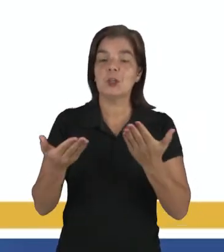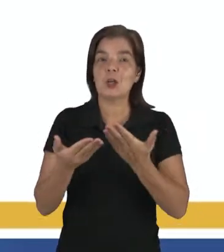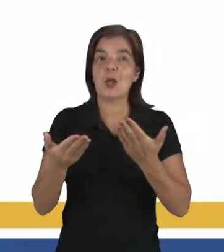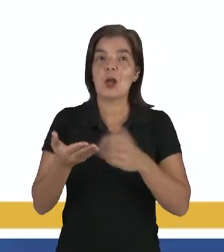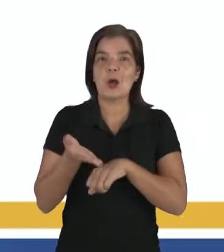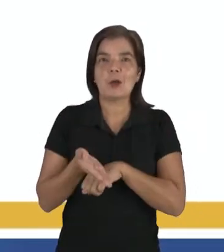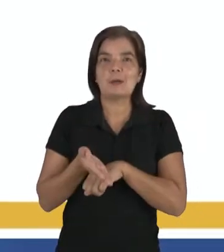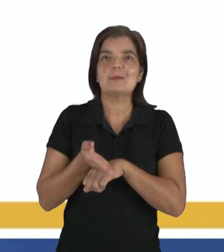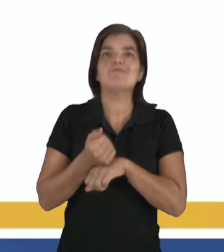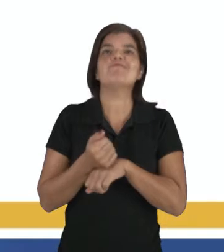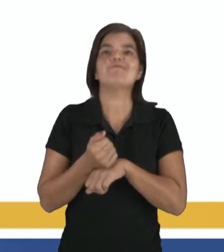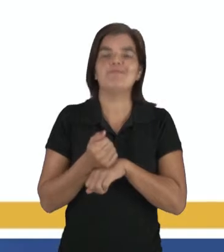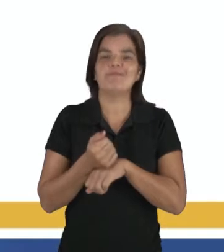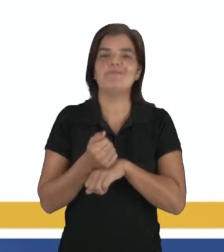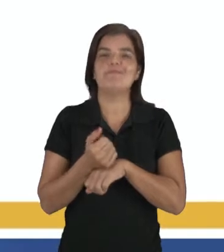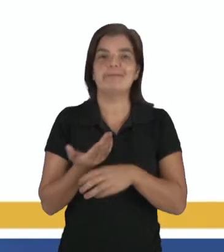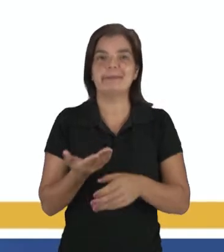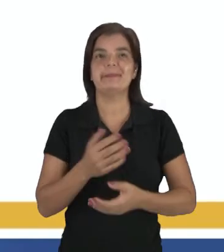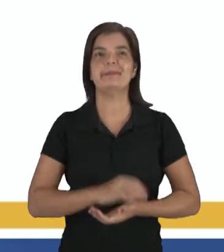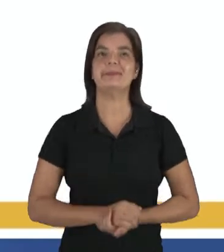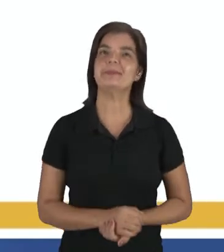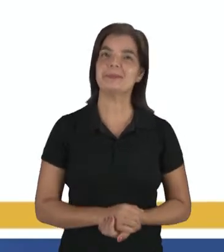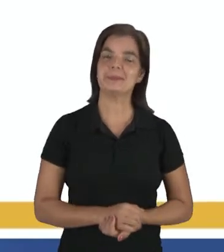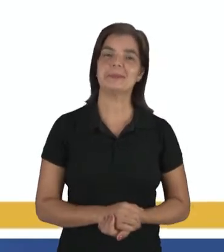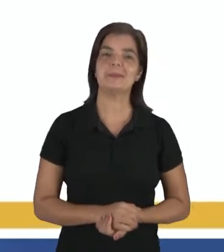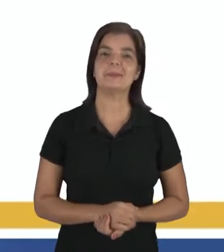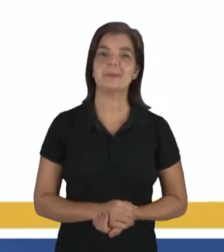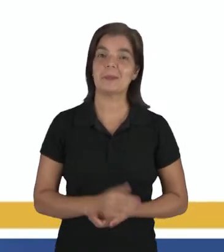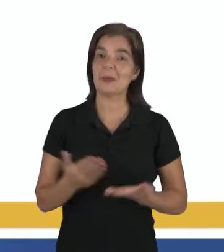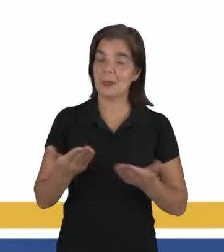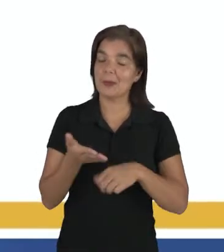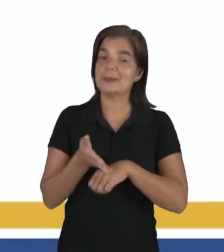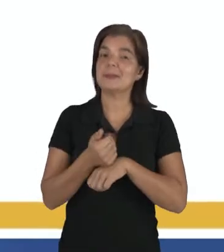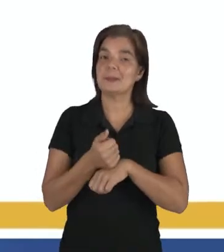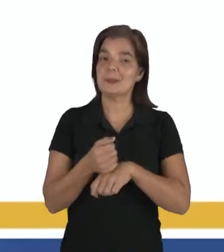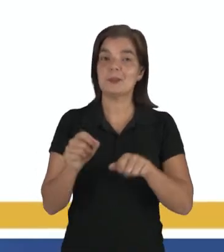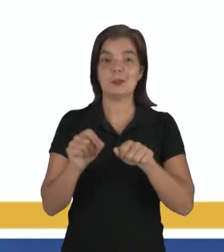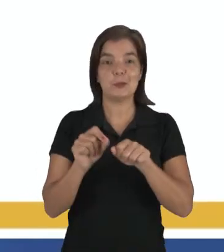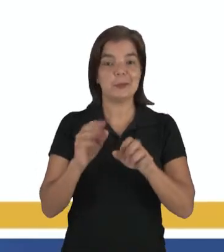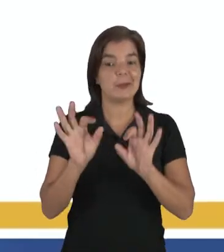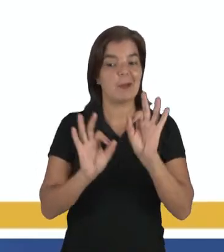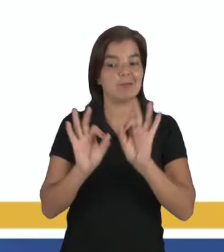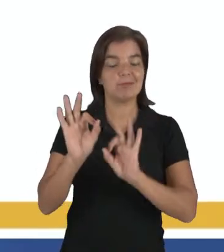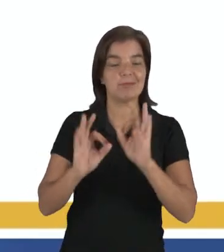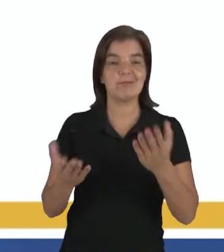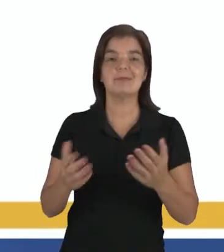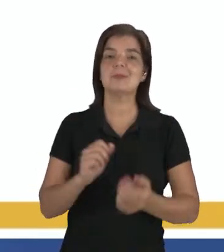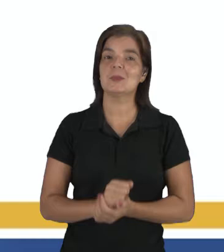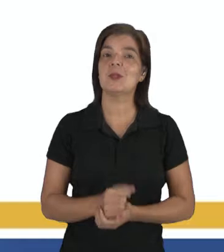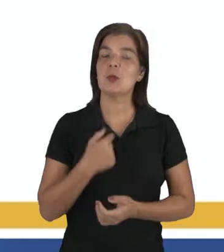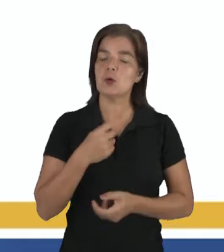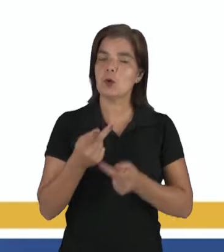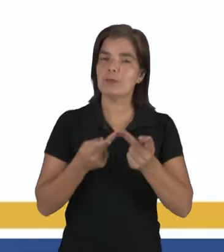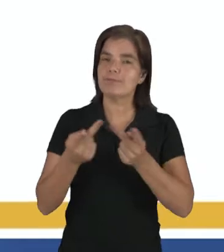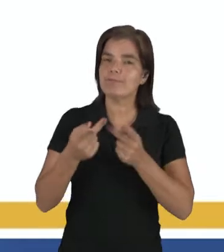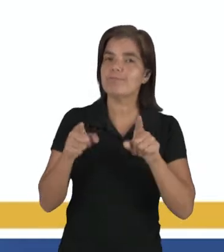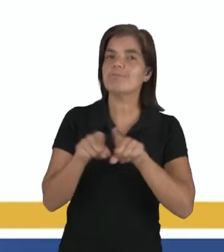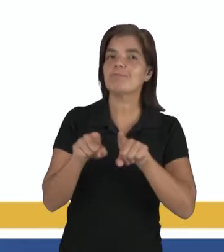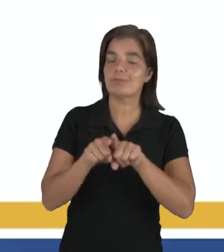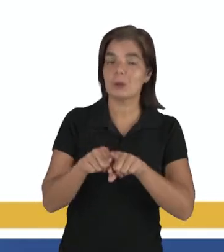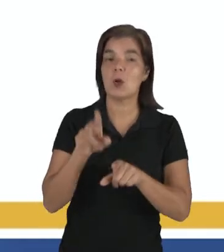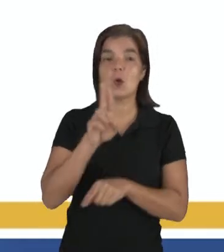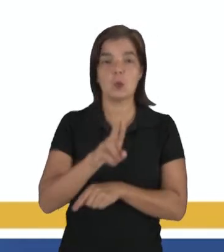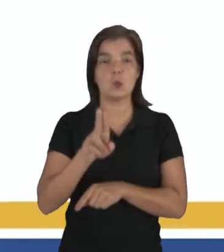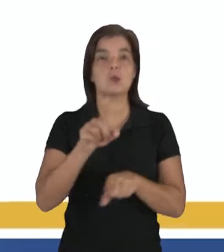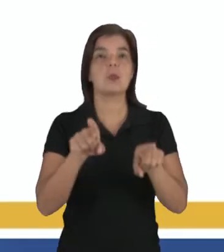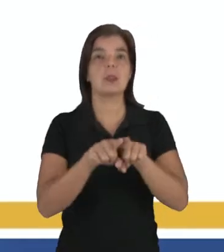shopping quando esta quarentena terminar. Eu estou planejando agora, com antecedência, eu estou fazendo planos. Então, quando a gente planeja, a